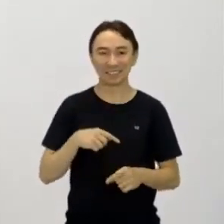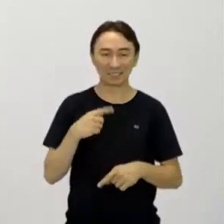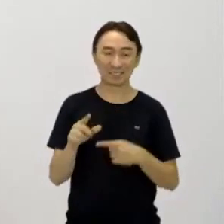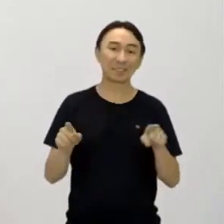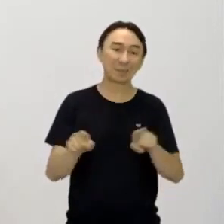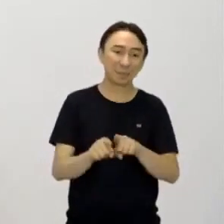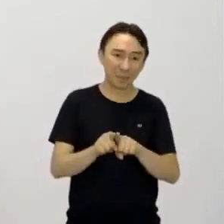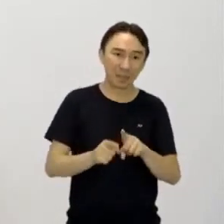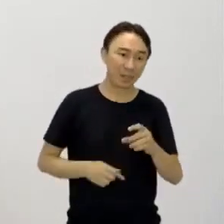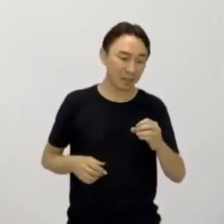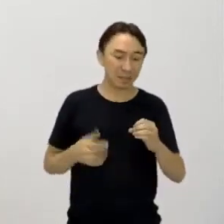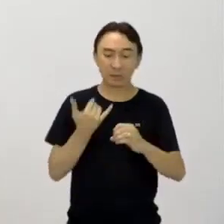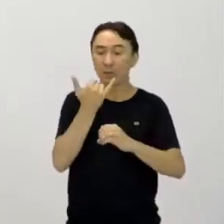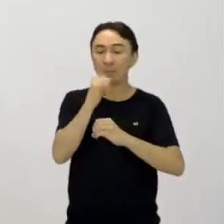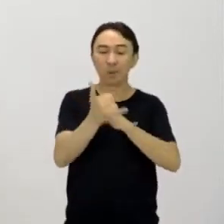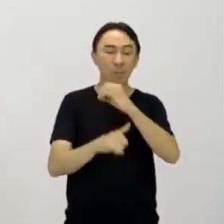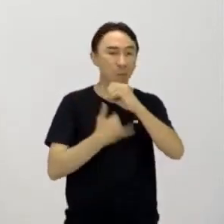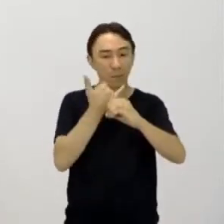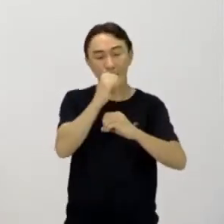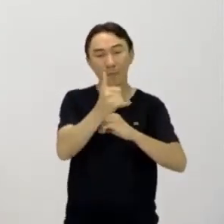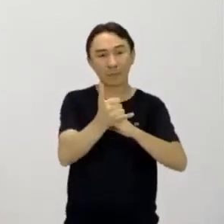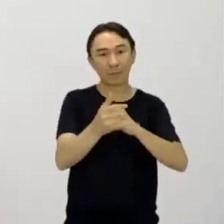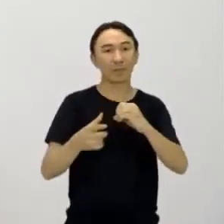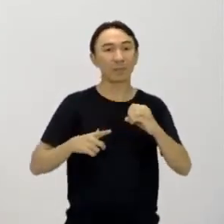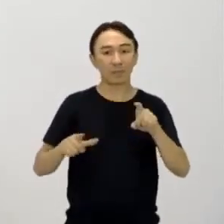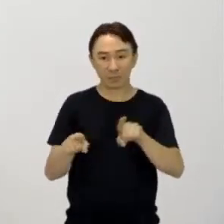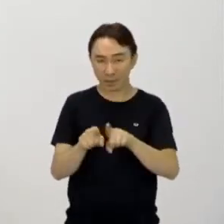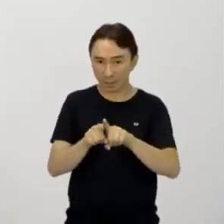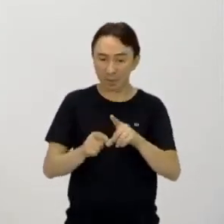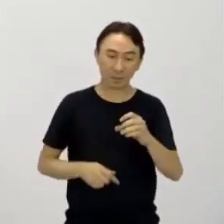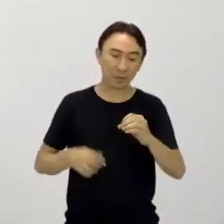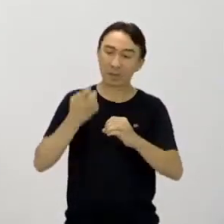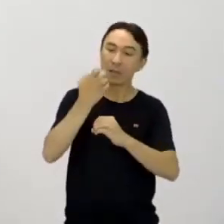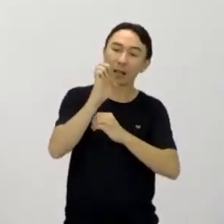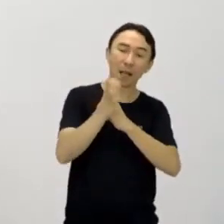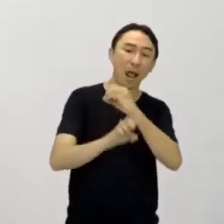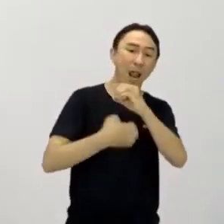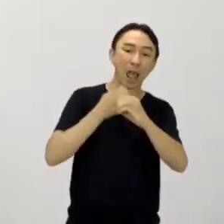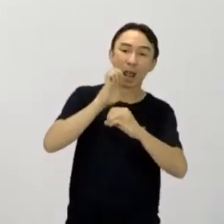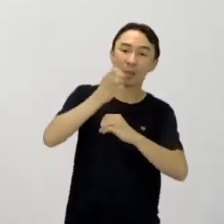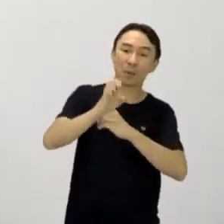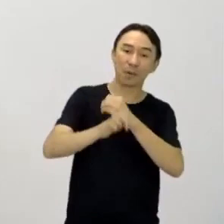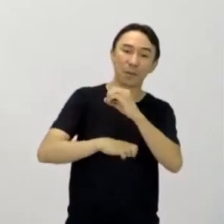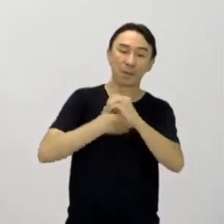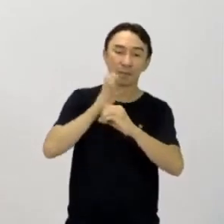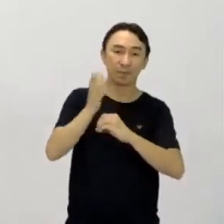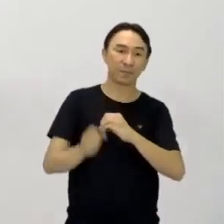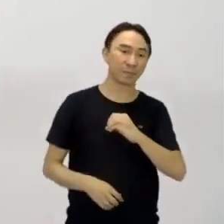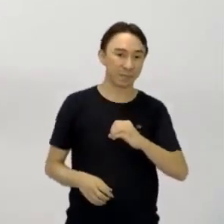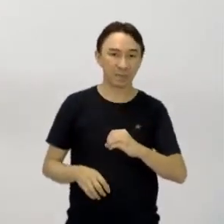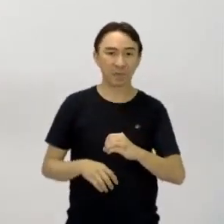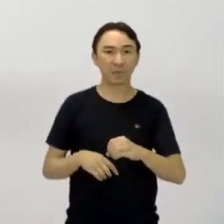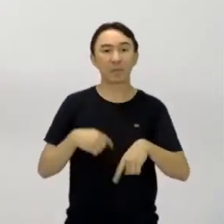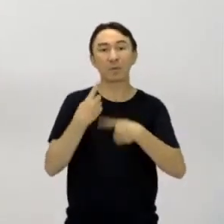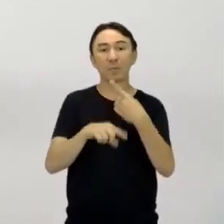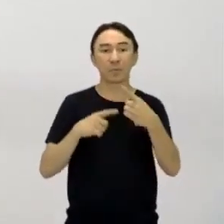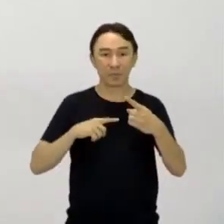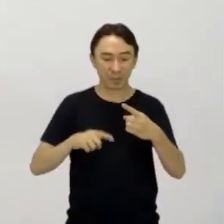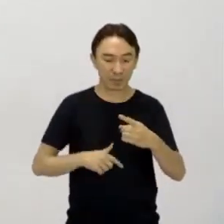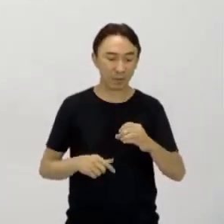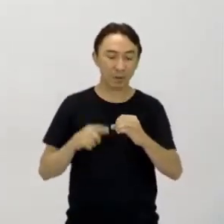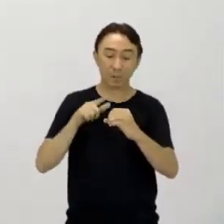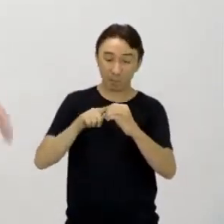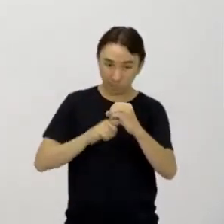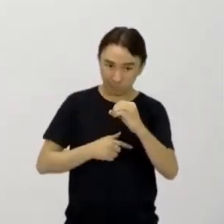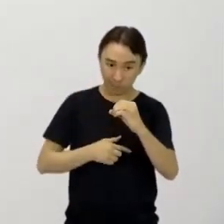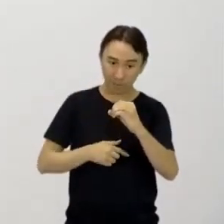os elétrons. Quer dizer que tem um núcleo, a gente costuma chamar isso, né? Um núcleo, depois tem um grande espaço vazio e depois